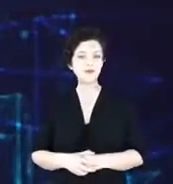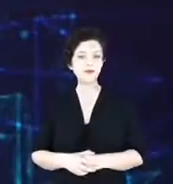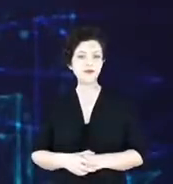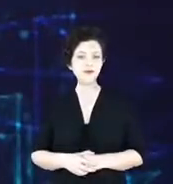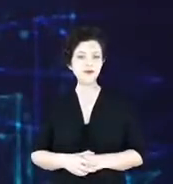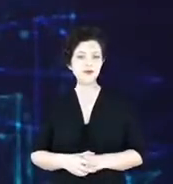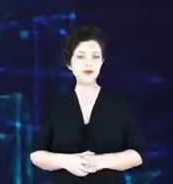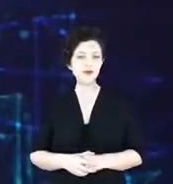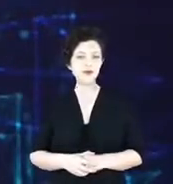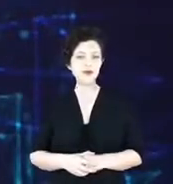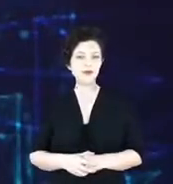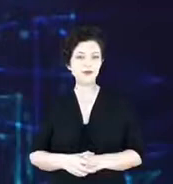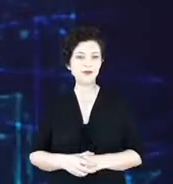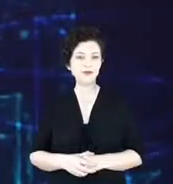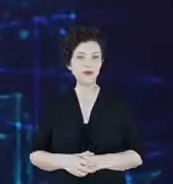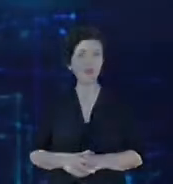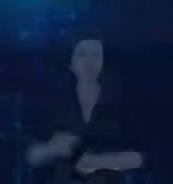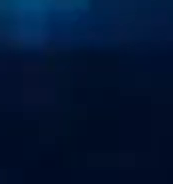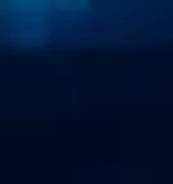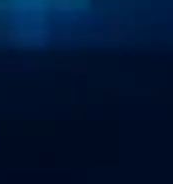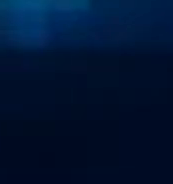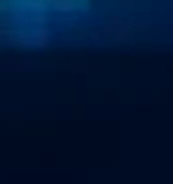Povia. Renato, é com você!